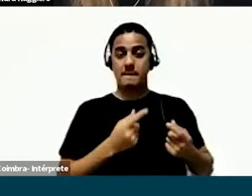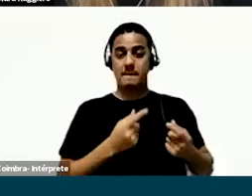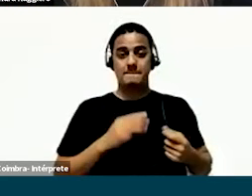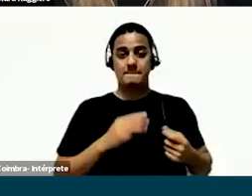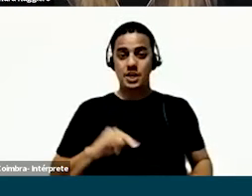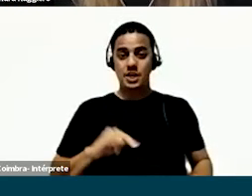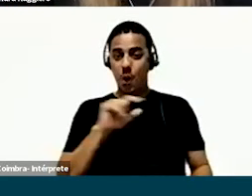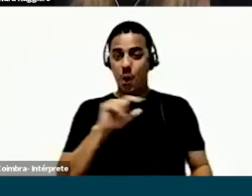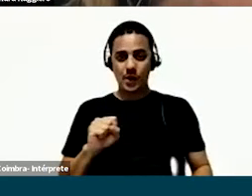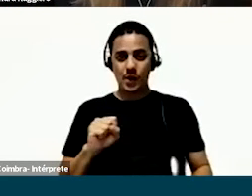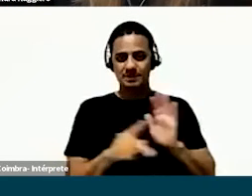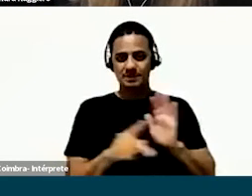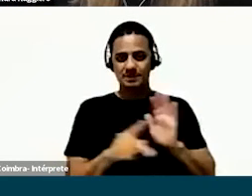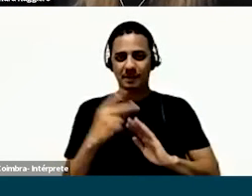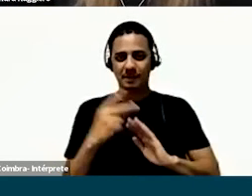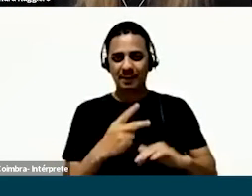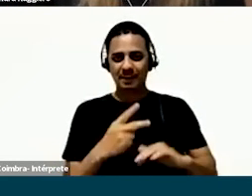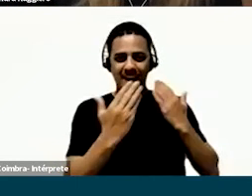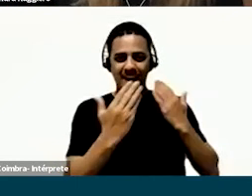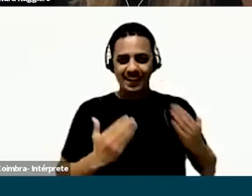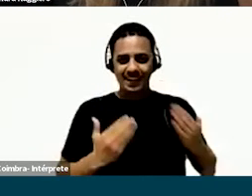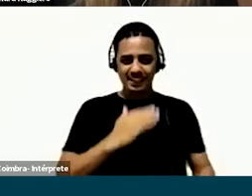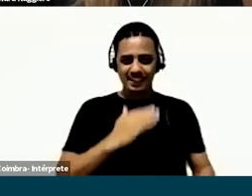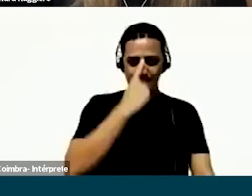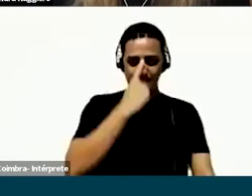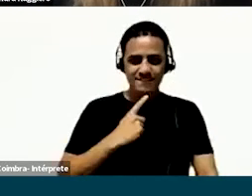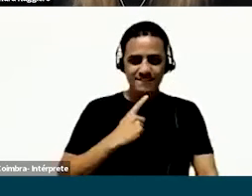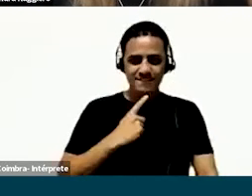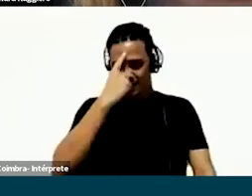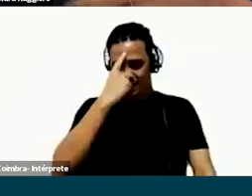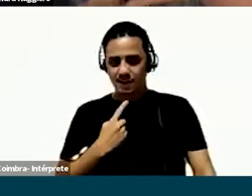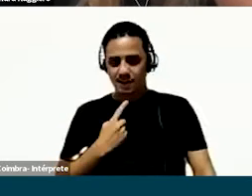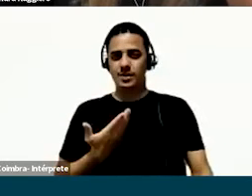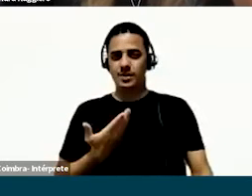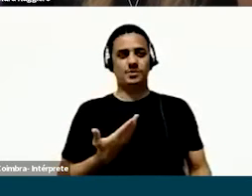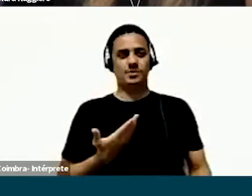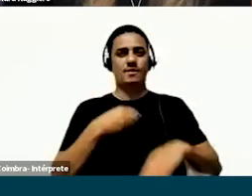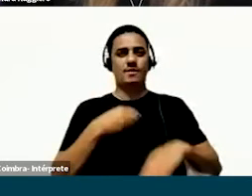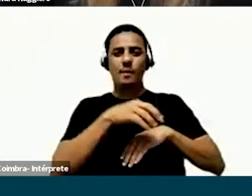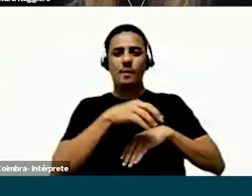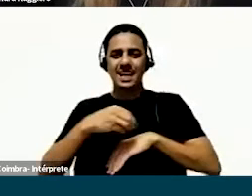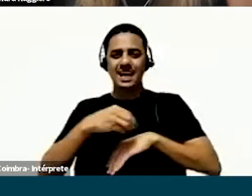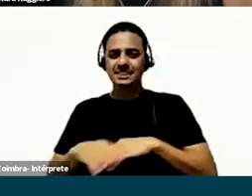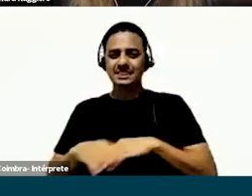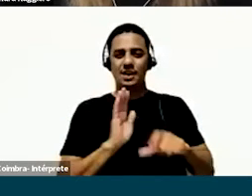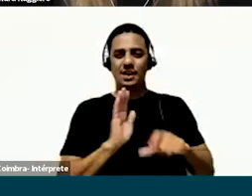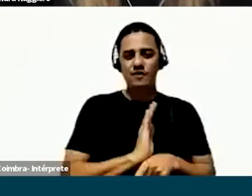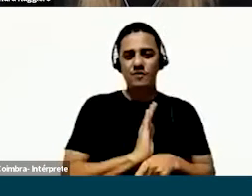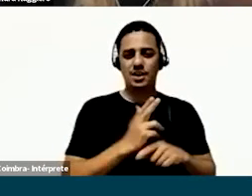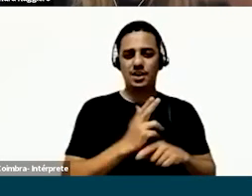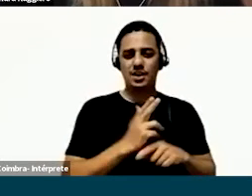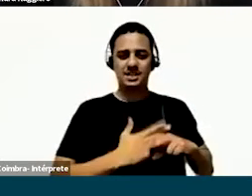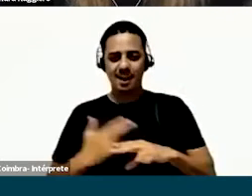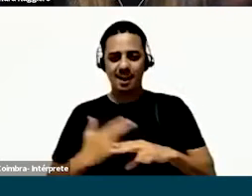acabaram ganhando milhões com aqueles algoritmos de análise de perfil e recomendação